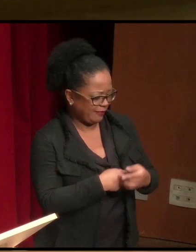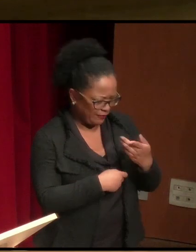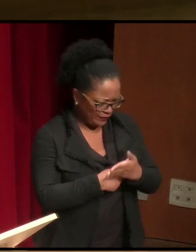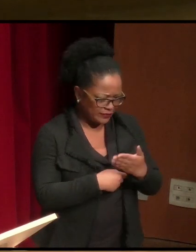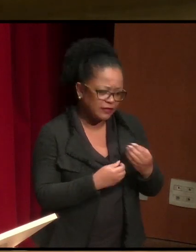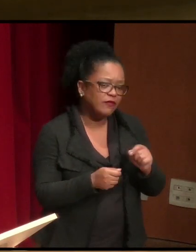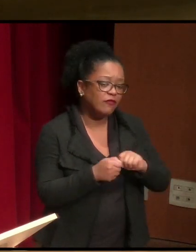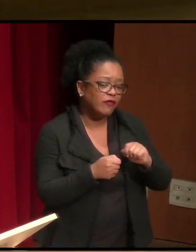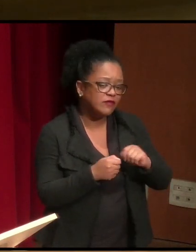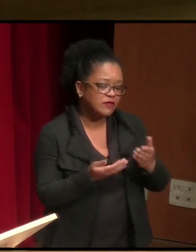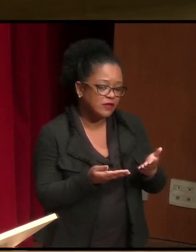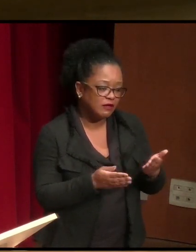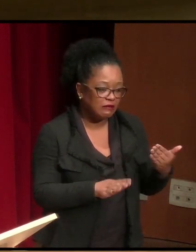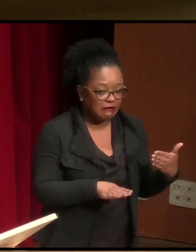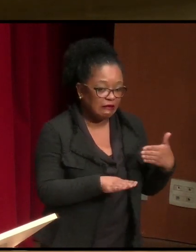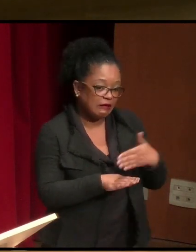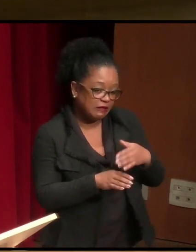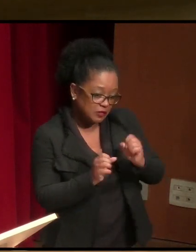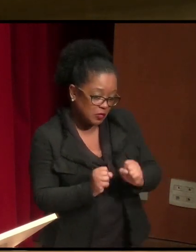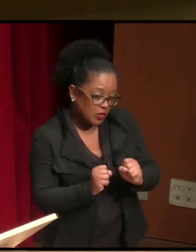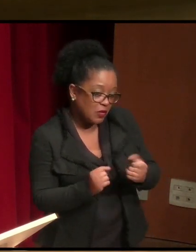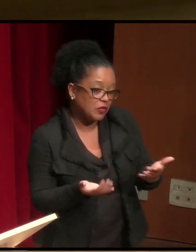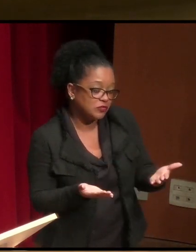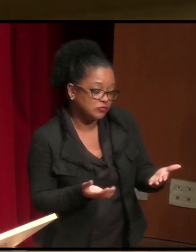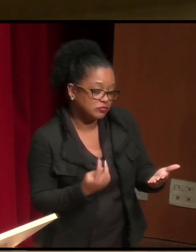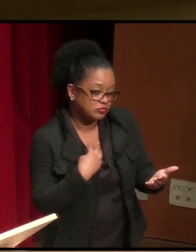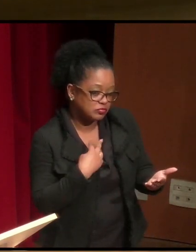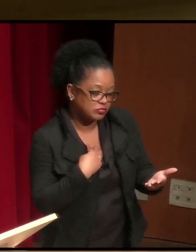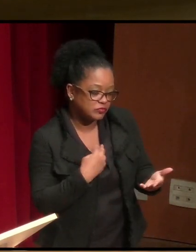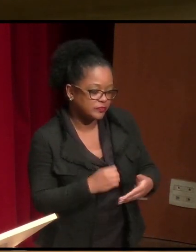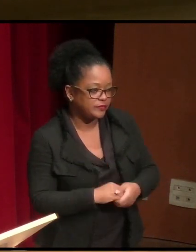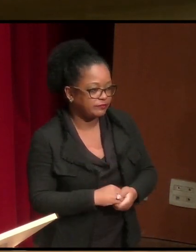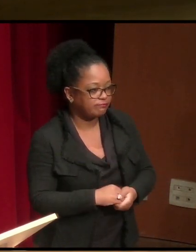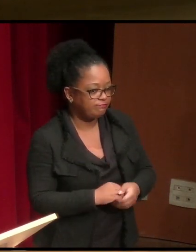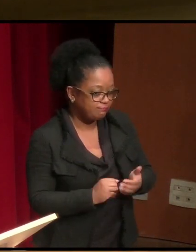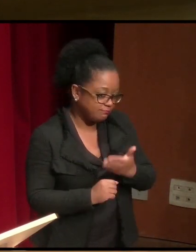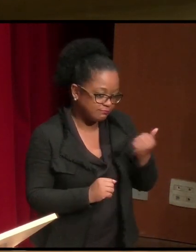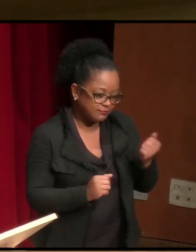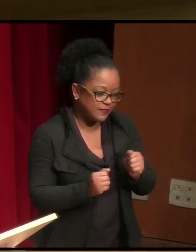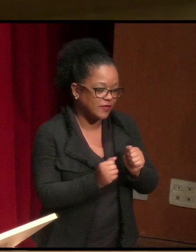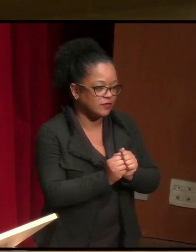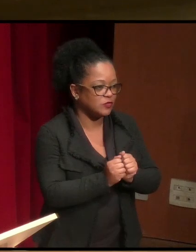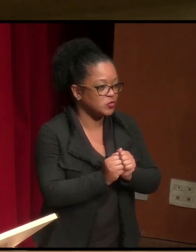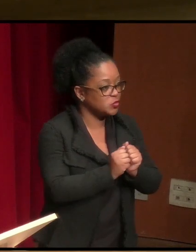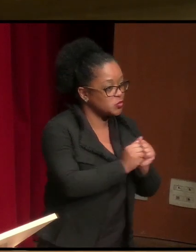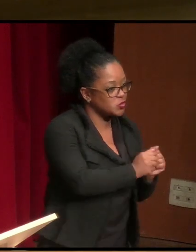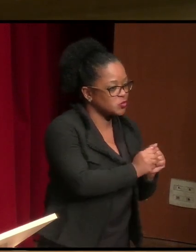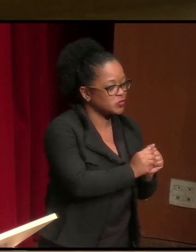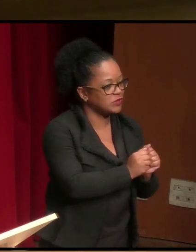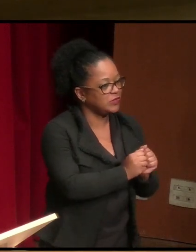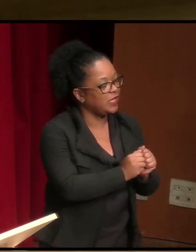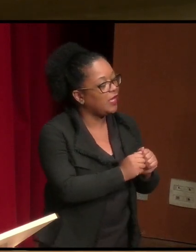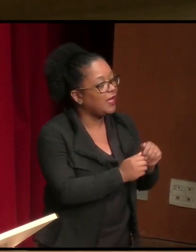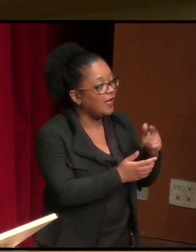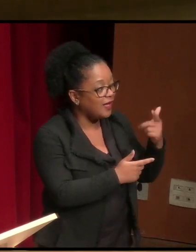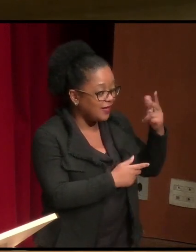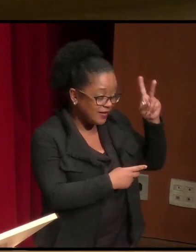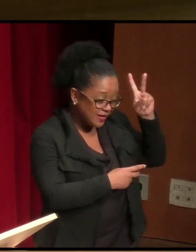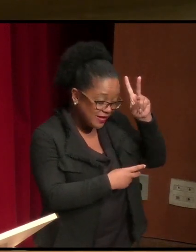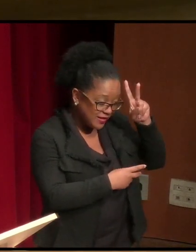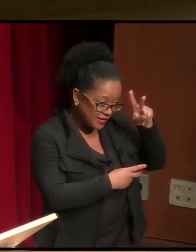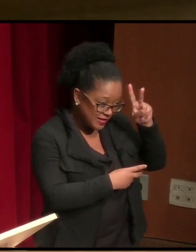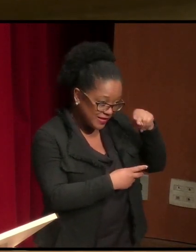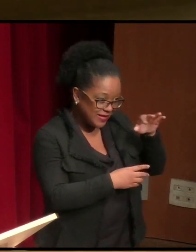faço? A gente deixa eles entrar? Como é que é? Falei, deixa. Vamos lá, né? Cheguei, eles lembram do presente, da Bíblia em